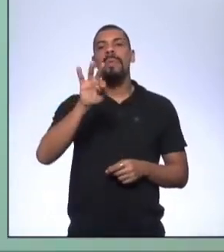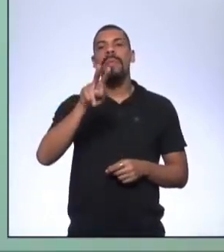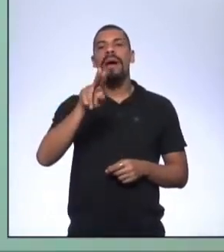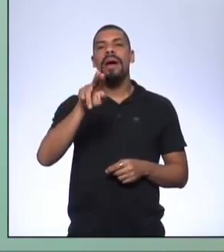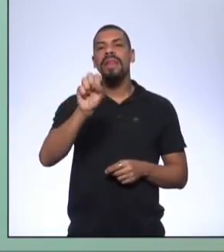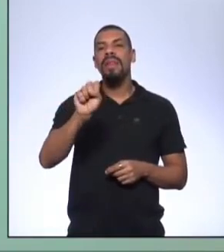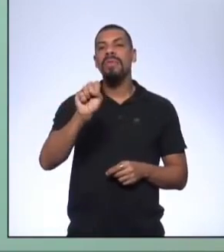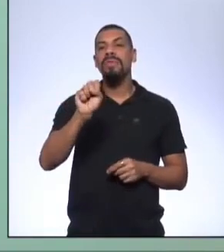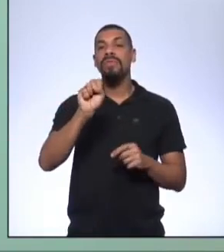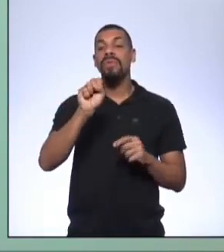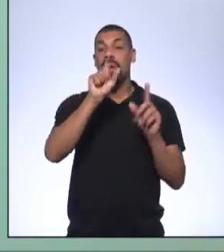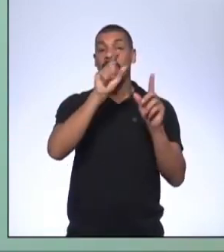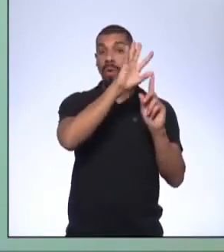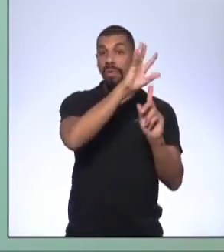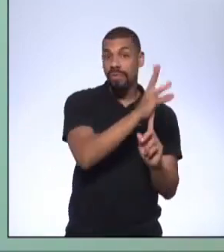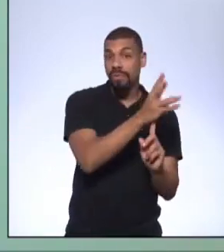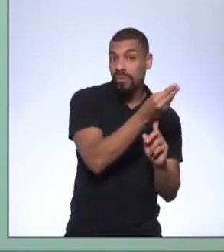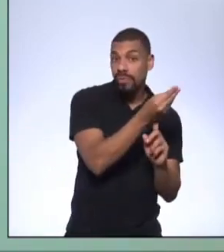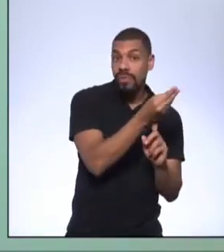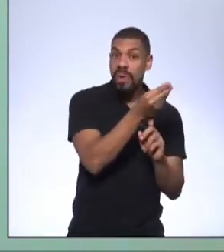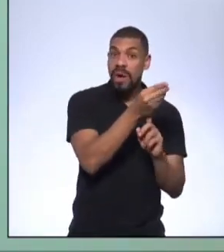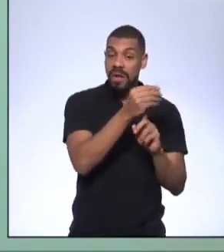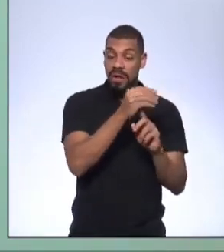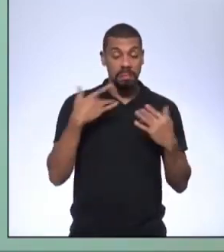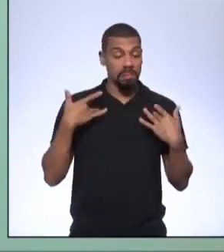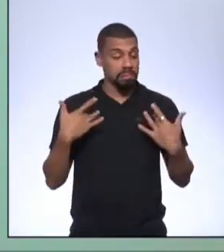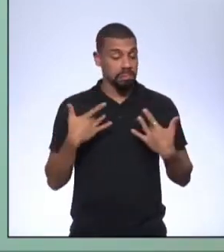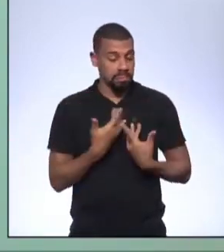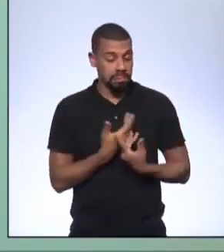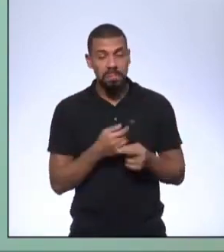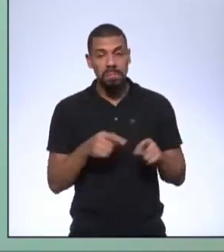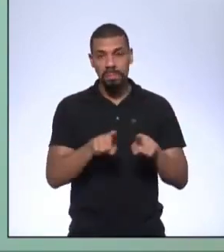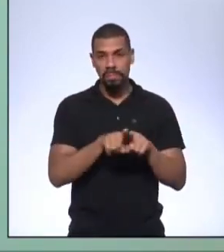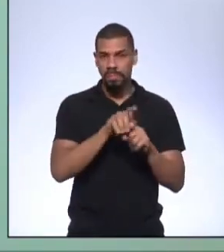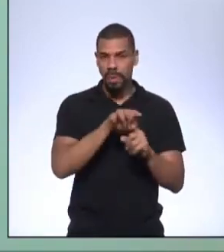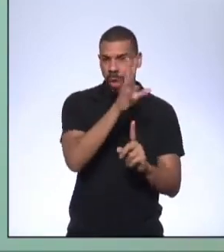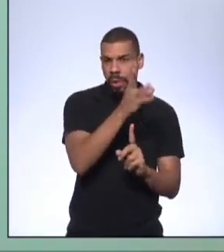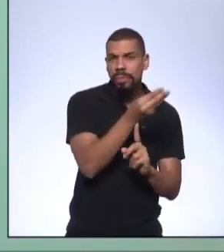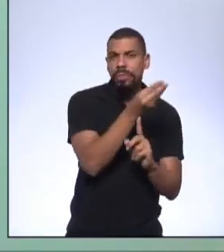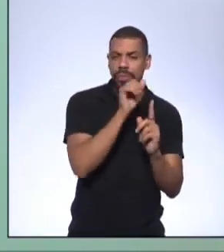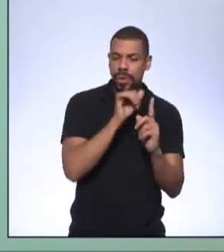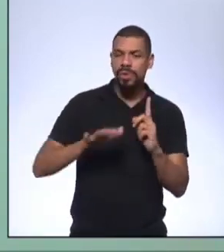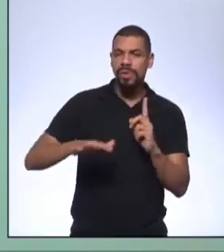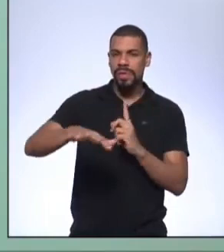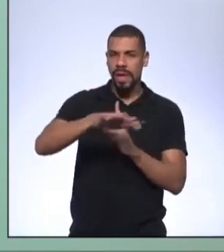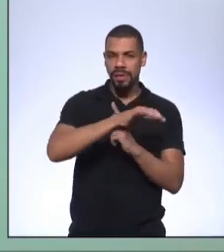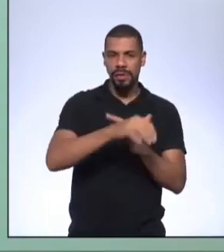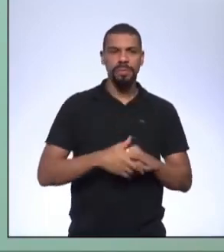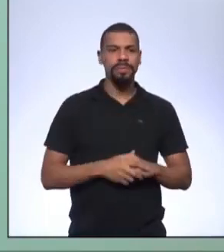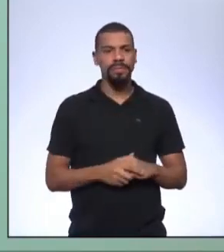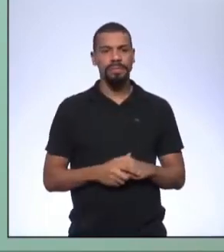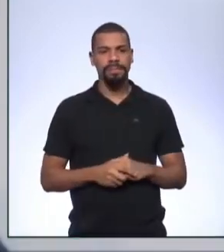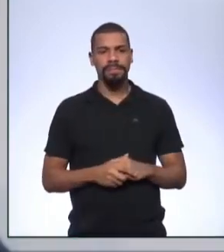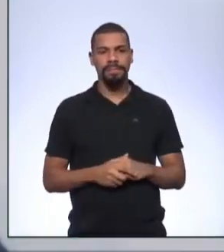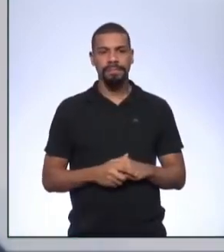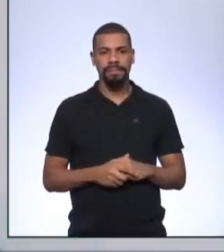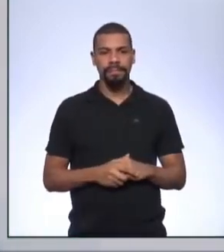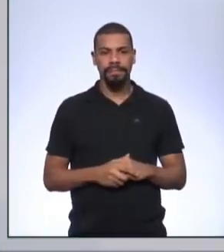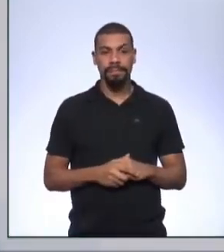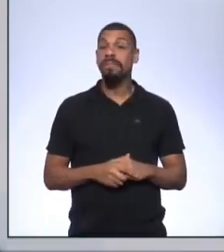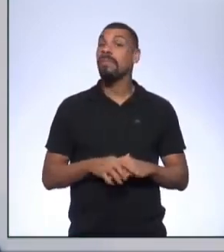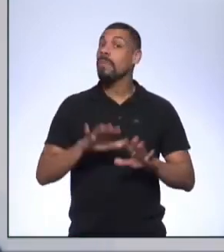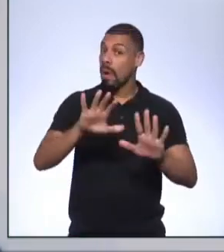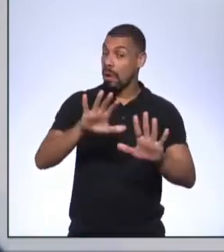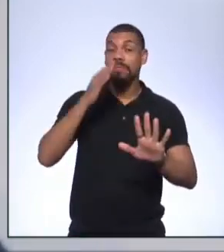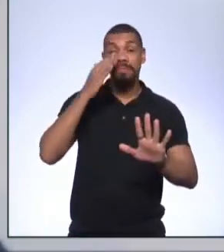alta sociedade. E o William acha que são os retratos dos ricos daquela época. Olha, de certa